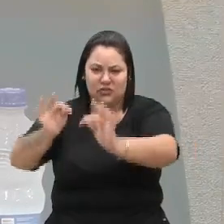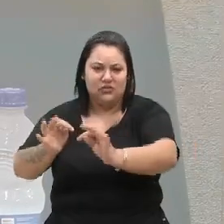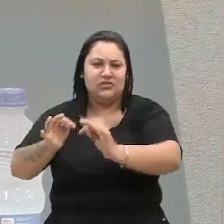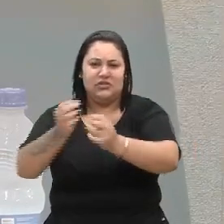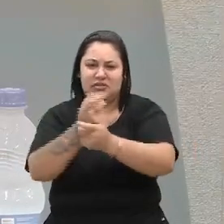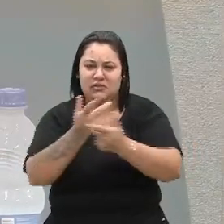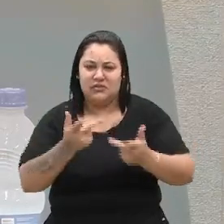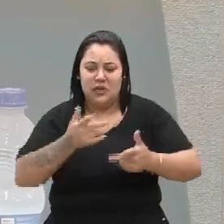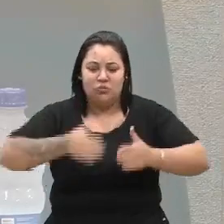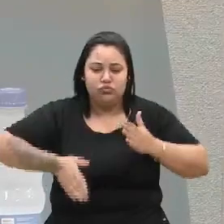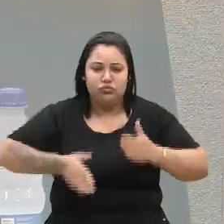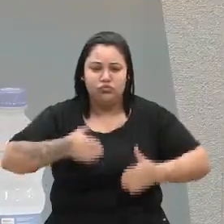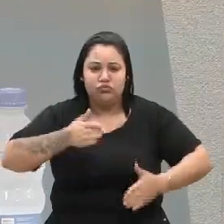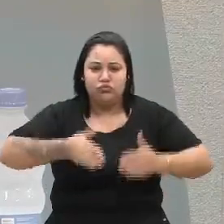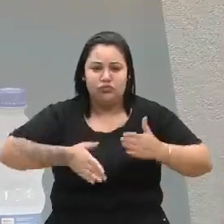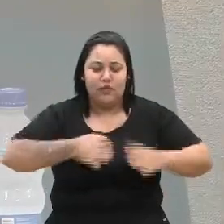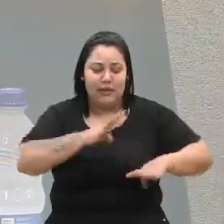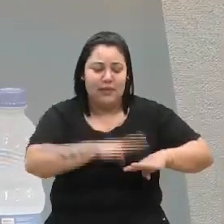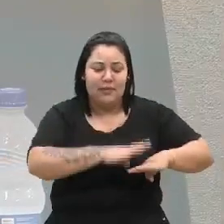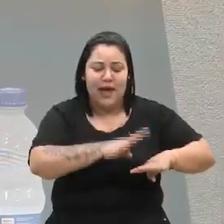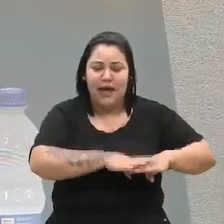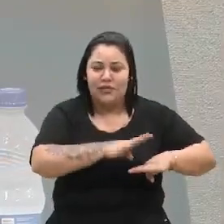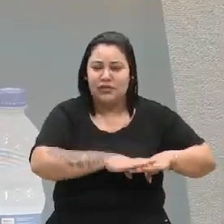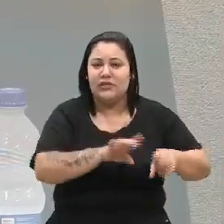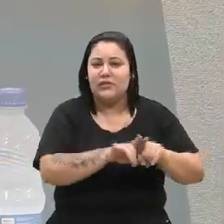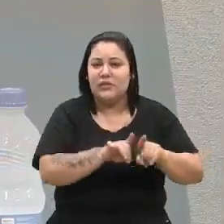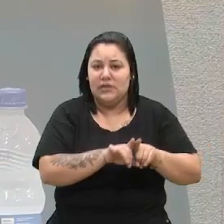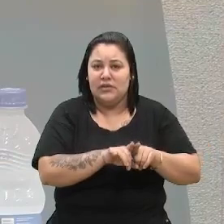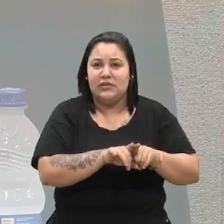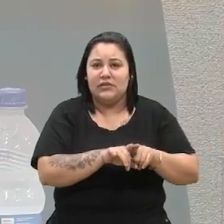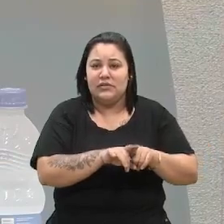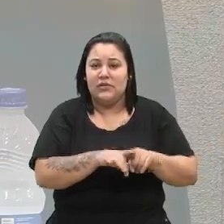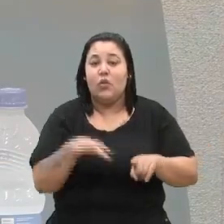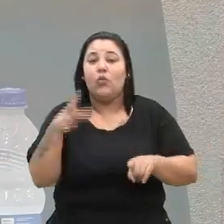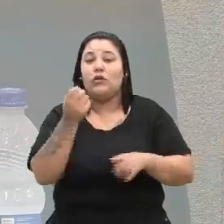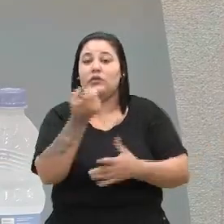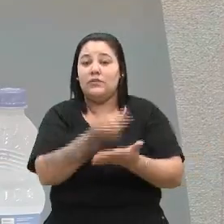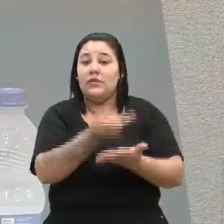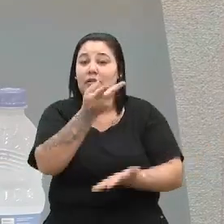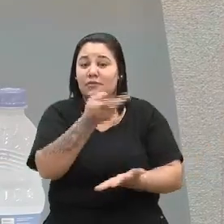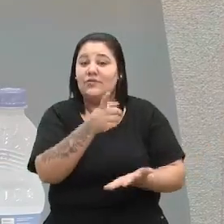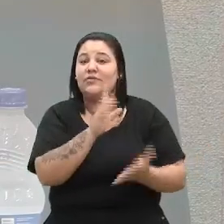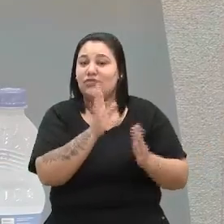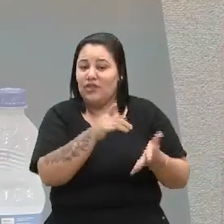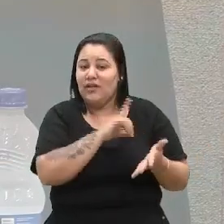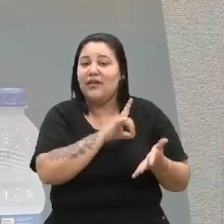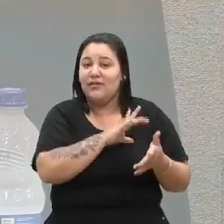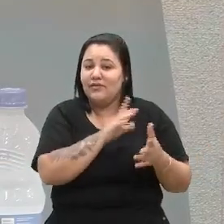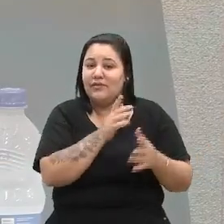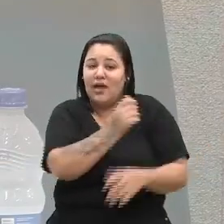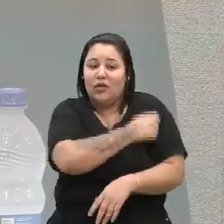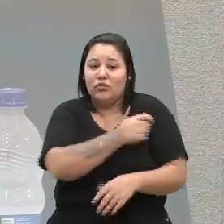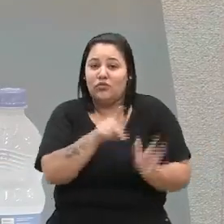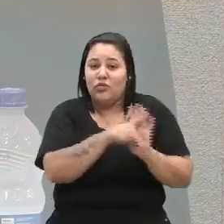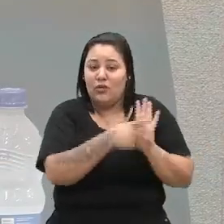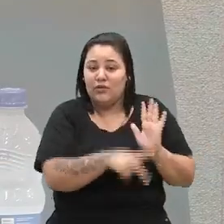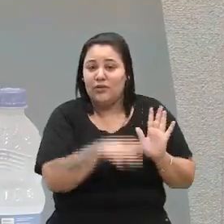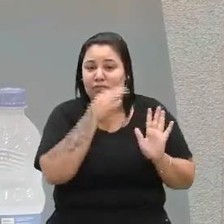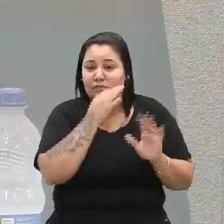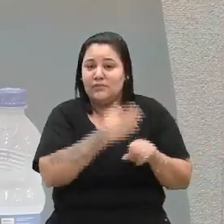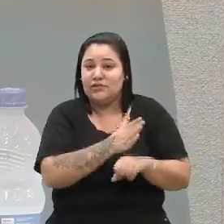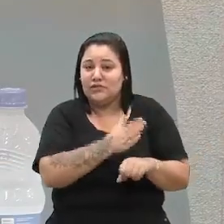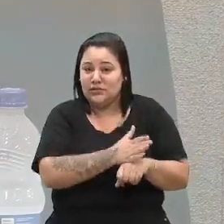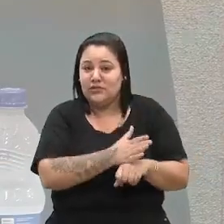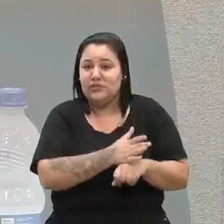na robótica, matemática, né? Quantos prêmios aí de matemática nós tivemos gente participando? São pessoas que nós temos